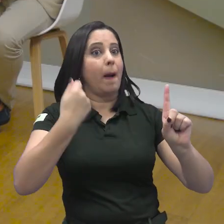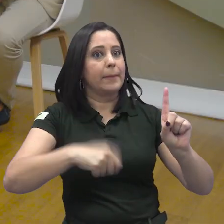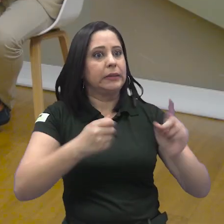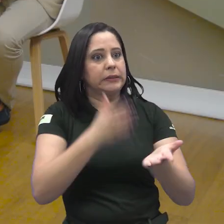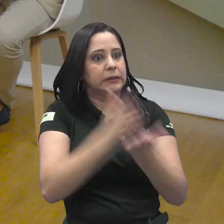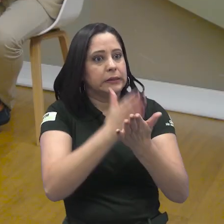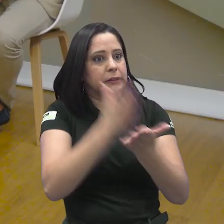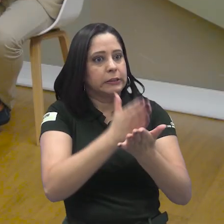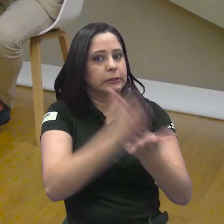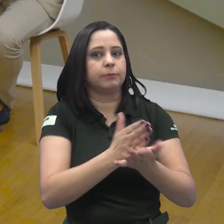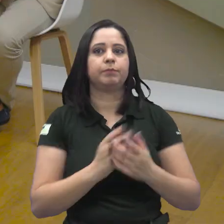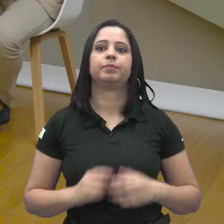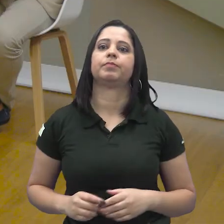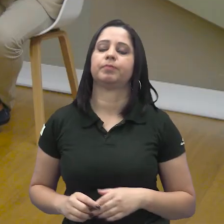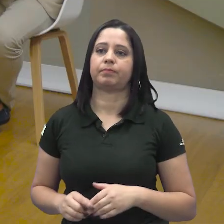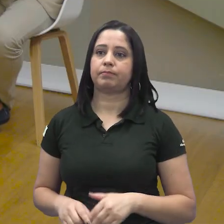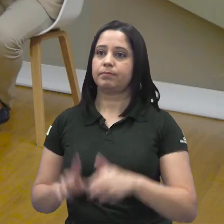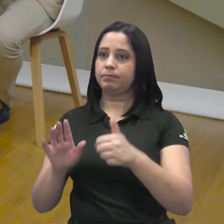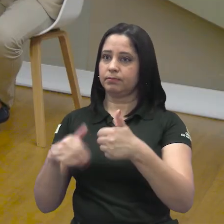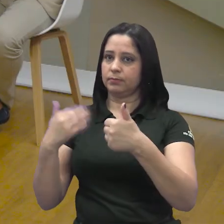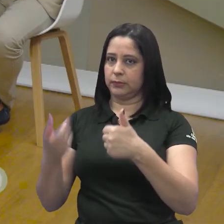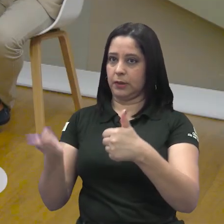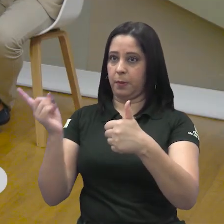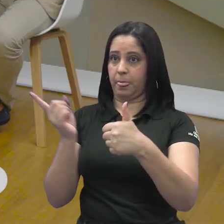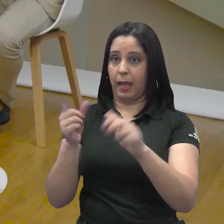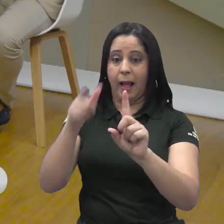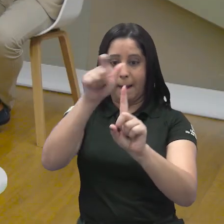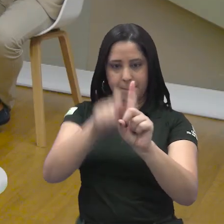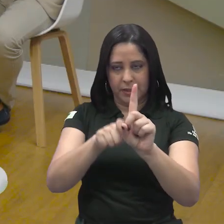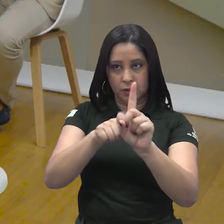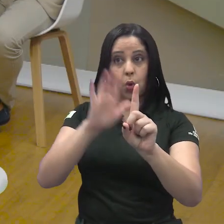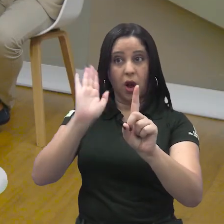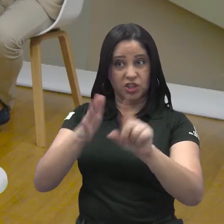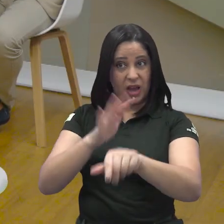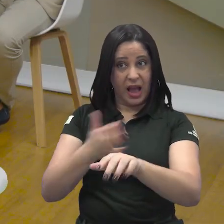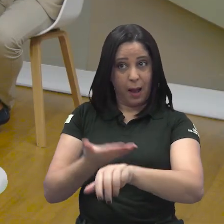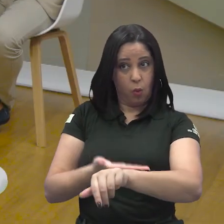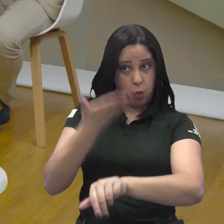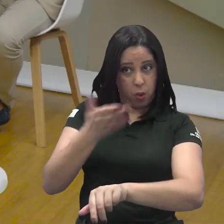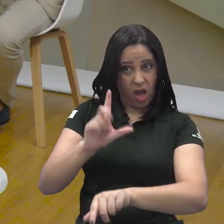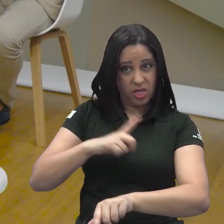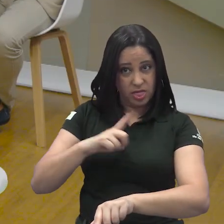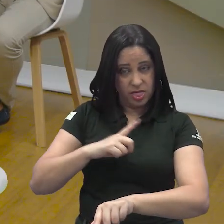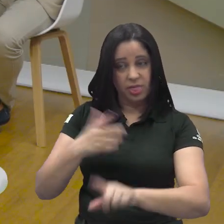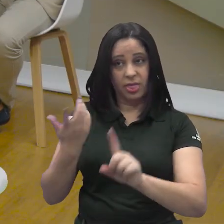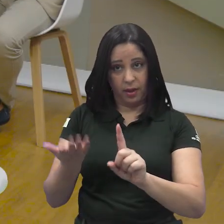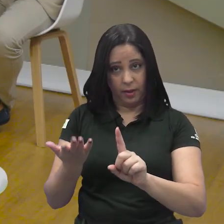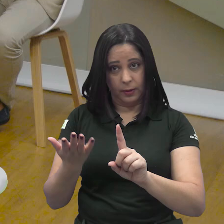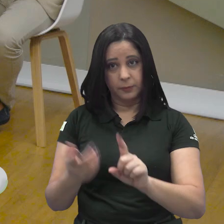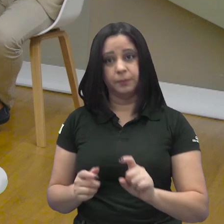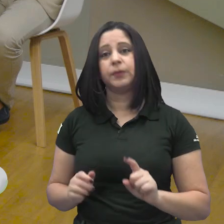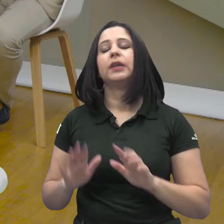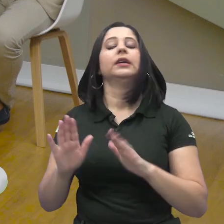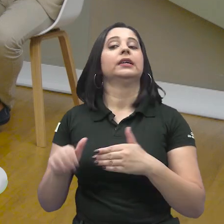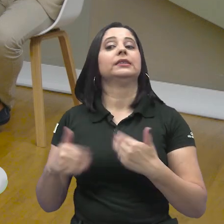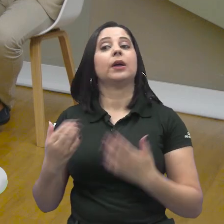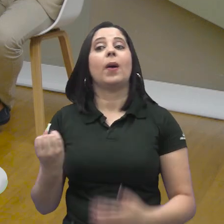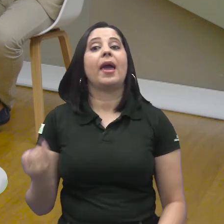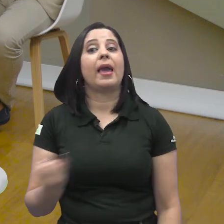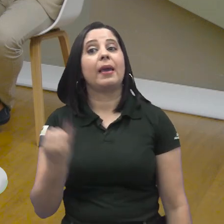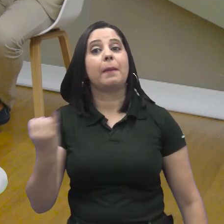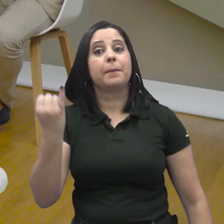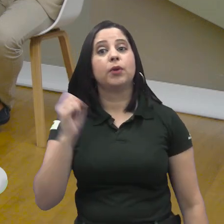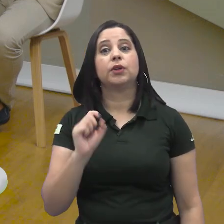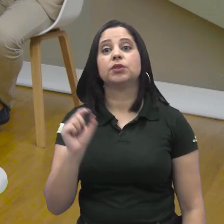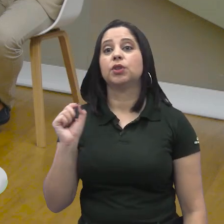deixar de fazer de forma alguma? Bom, a pessoa que é hipertensa, no screening dela, no consultório, é importante que